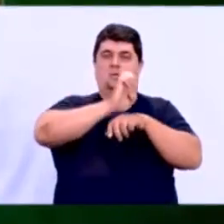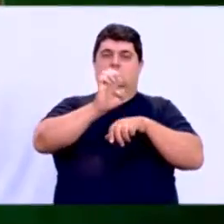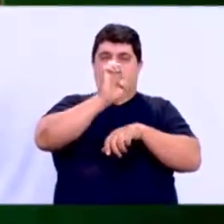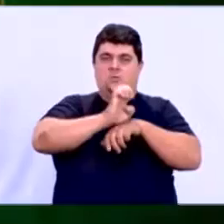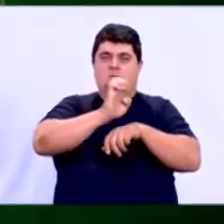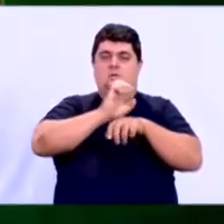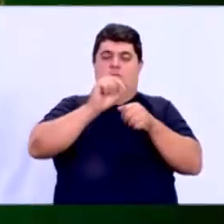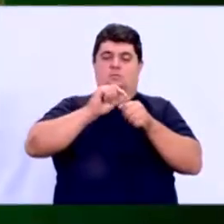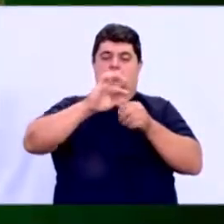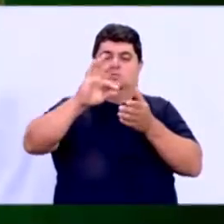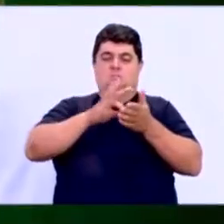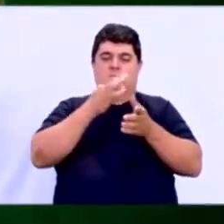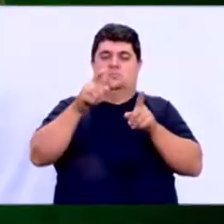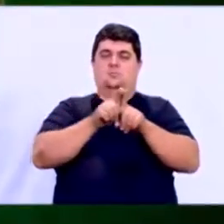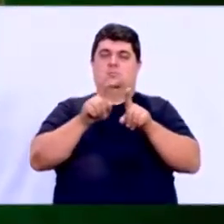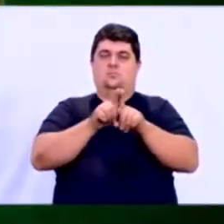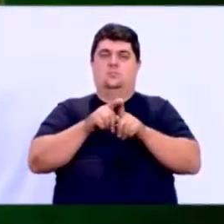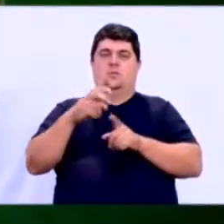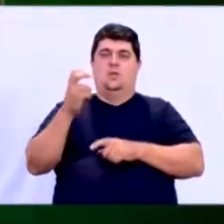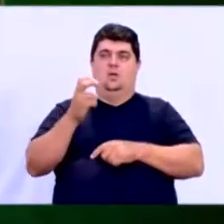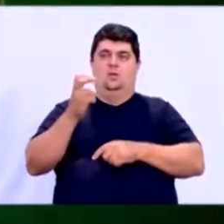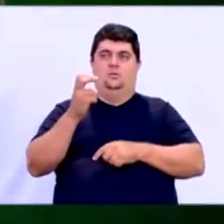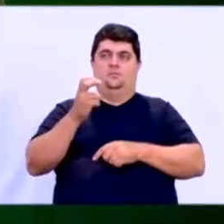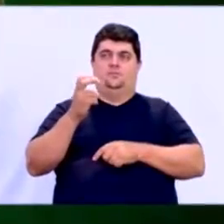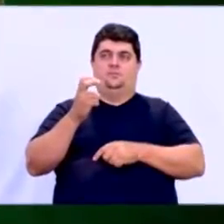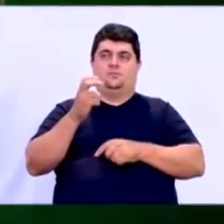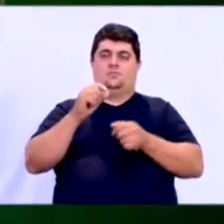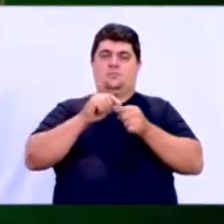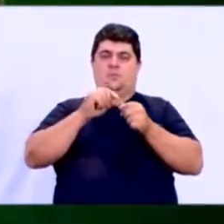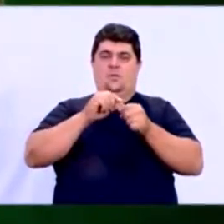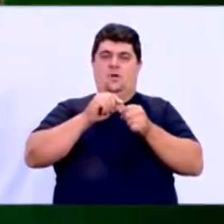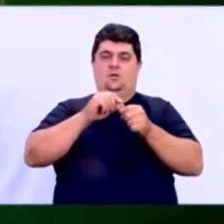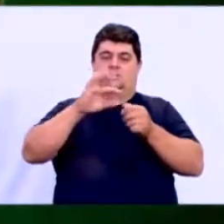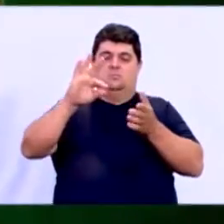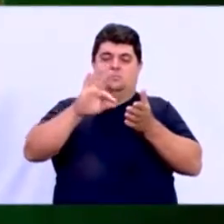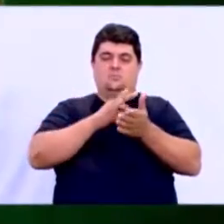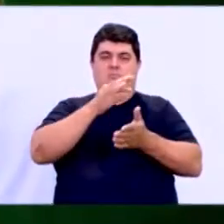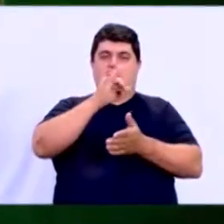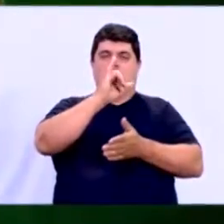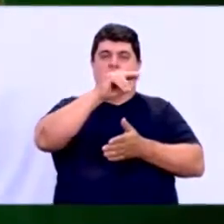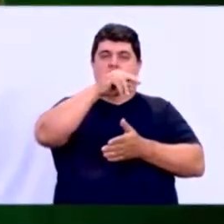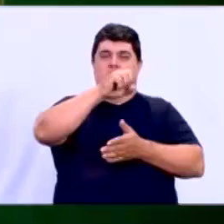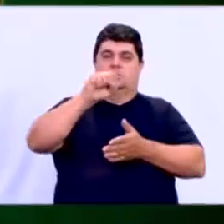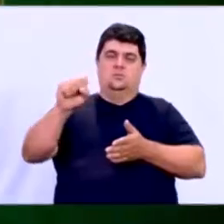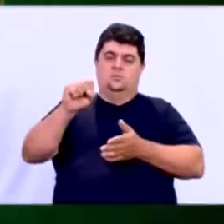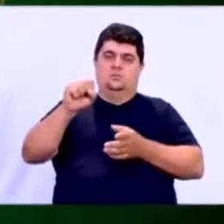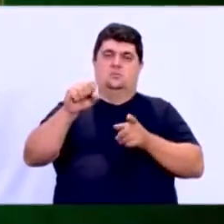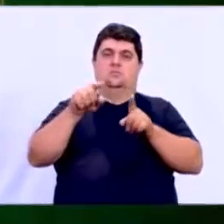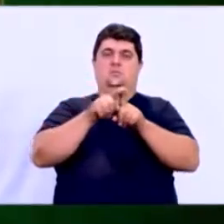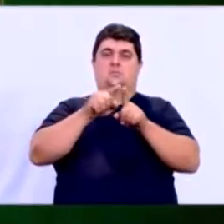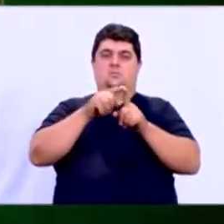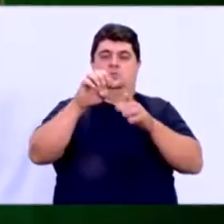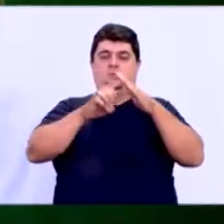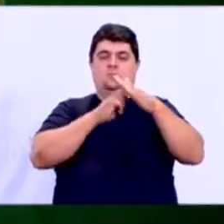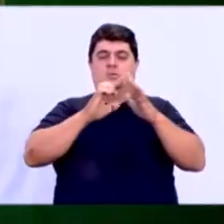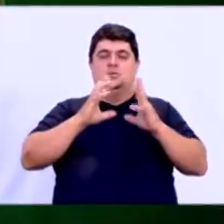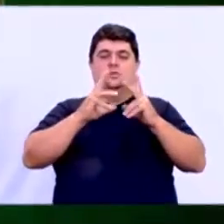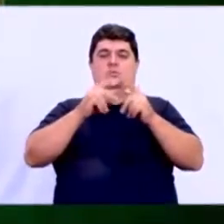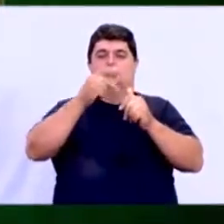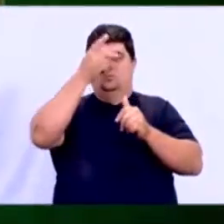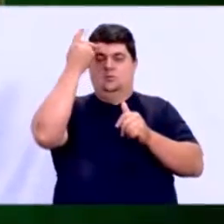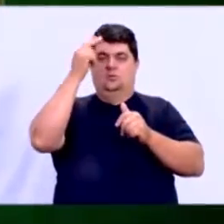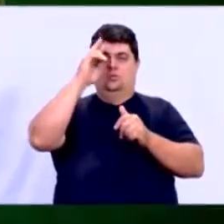registro fiscal. Quinto passo, cadastro na Previdência Social. cadastre sua empresa e dos